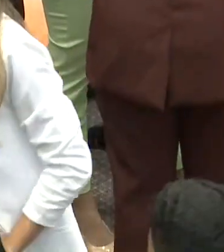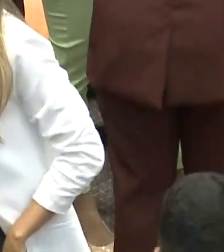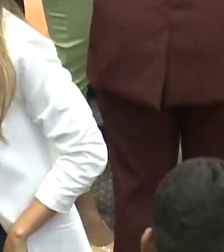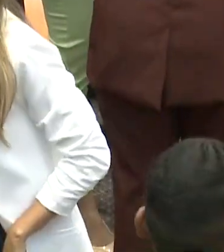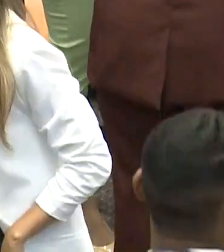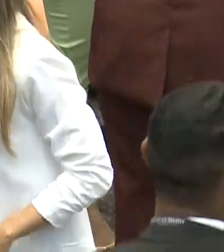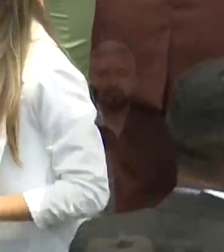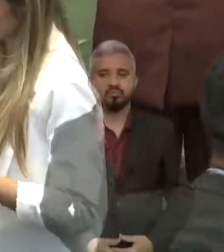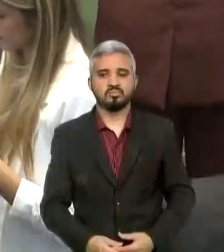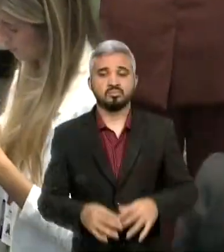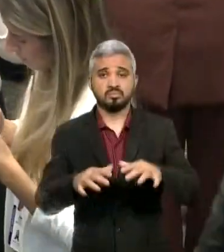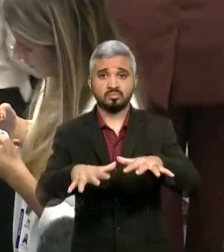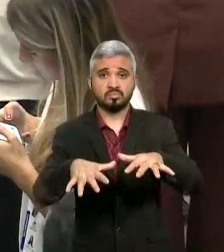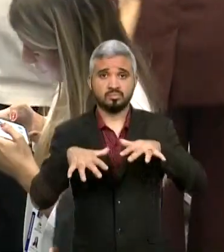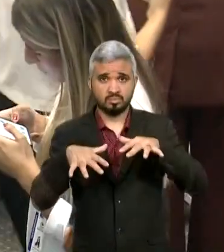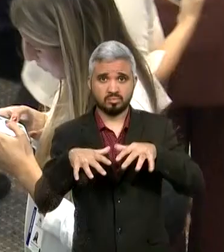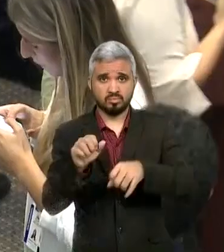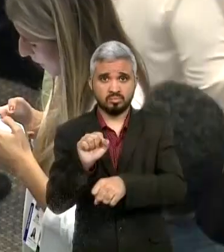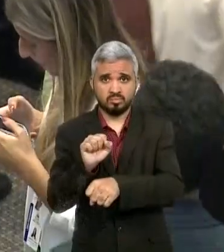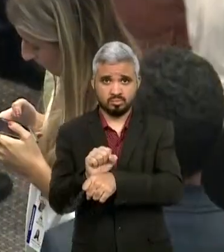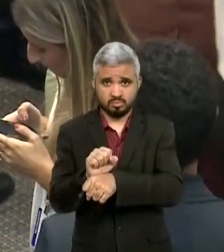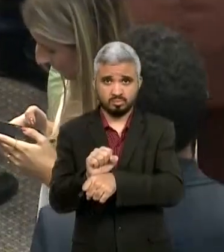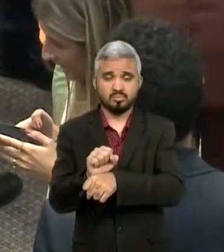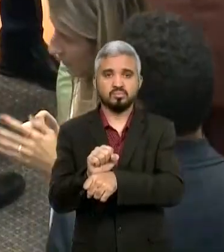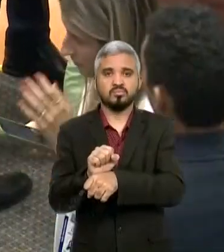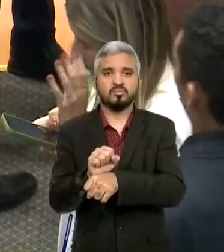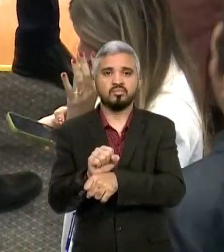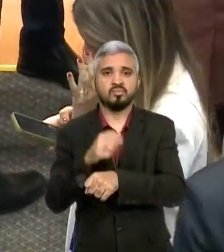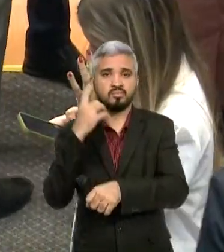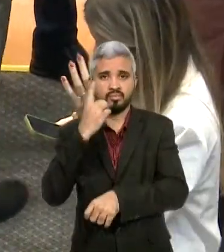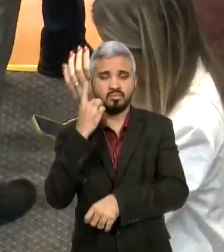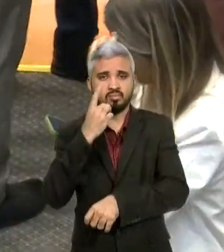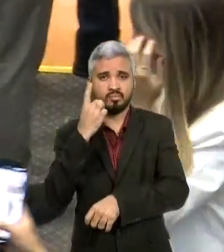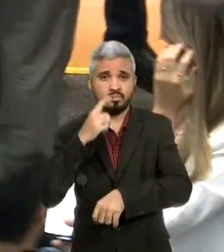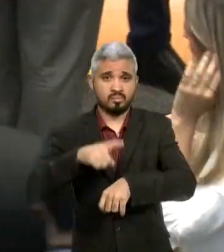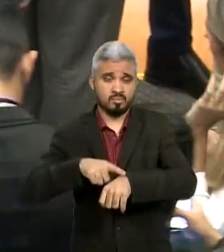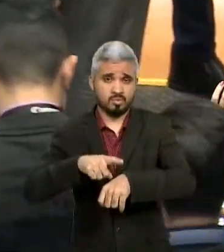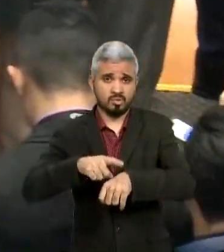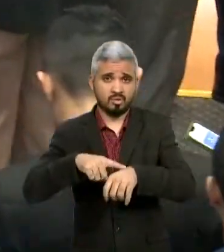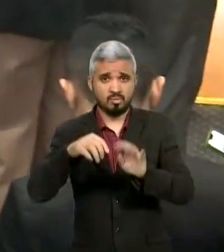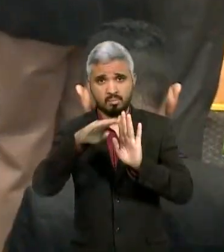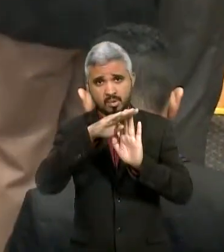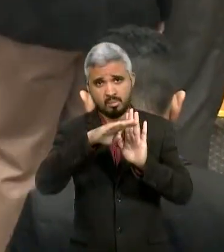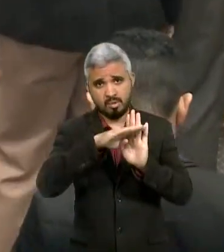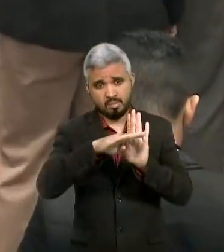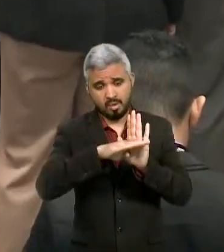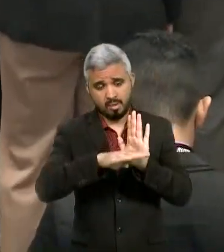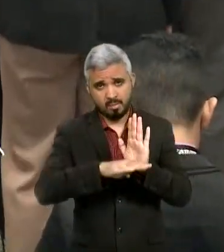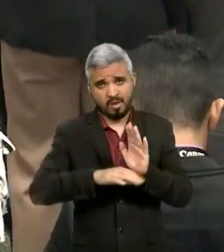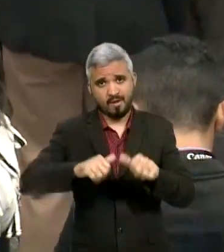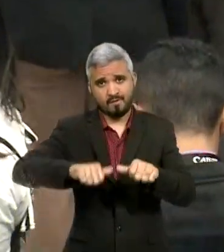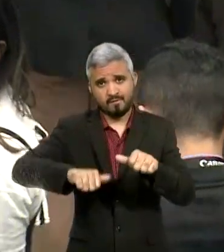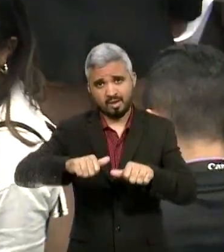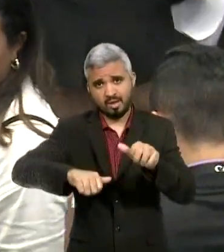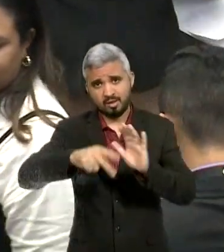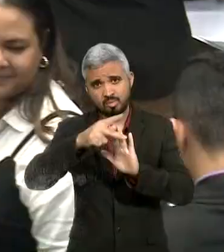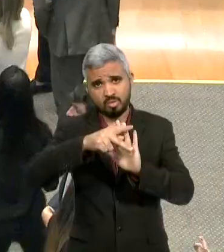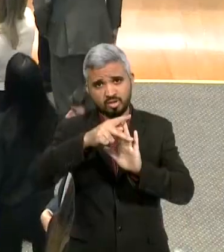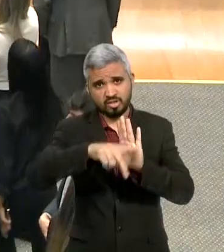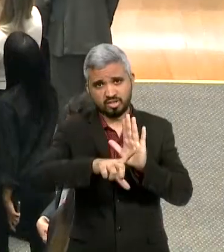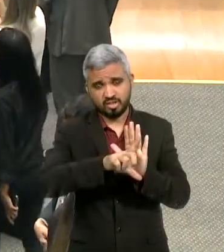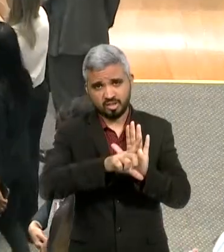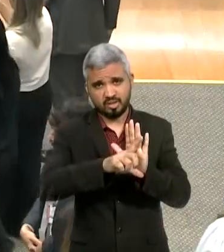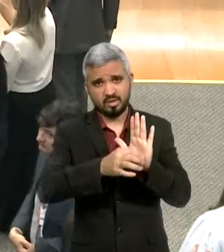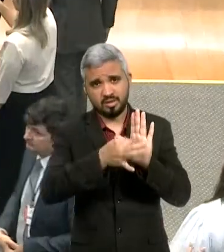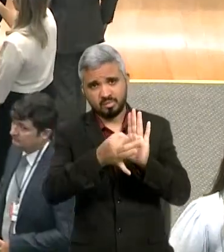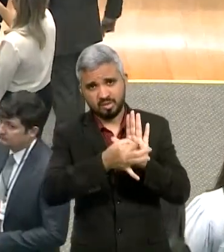A sessão plenária parou por alguns minutos, os deputados estão na ordem do dia. A ordem do dia é o momento em que os deputados apreciam os projetos de lei e matérias importantes